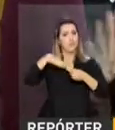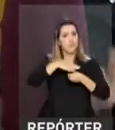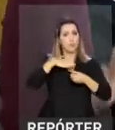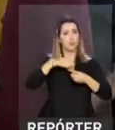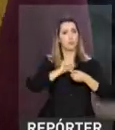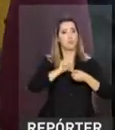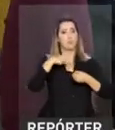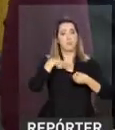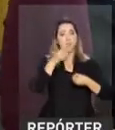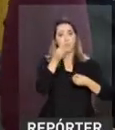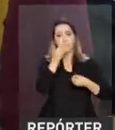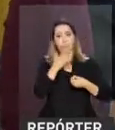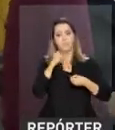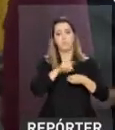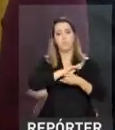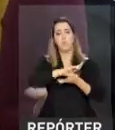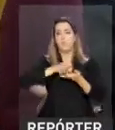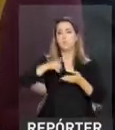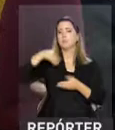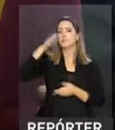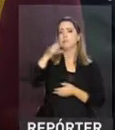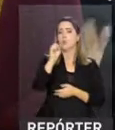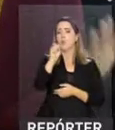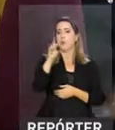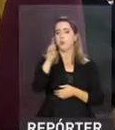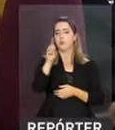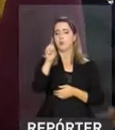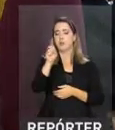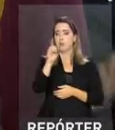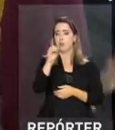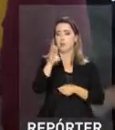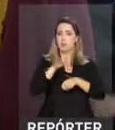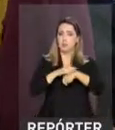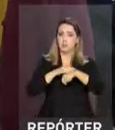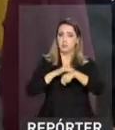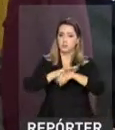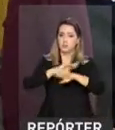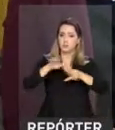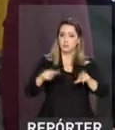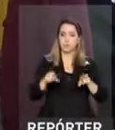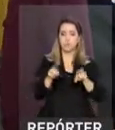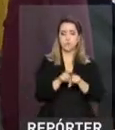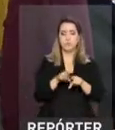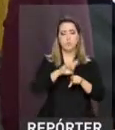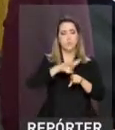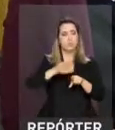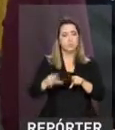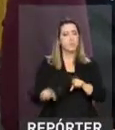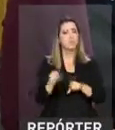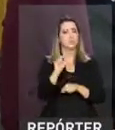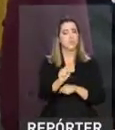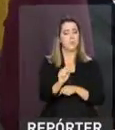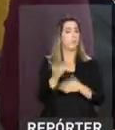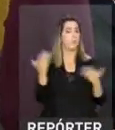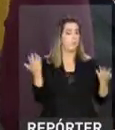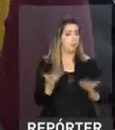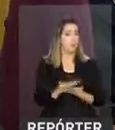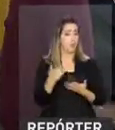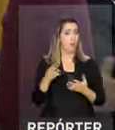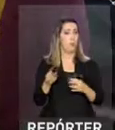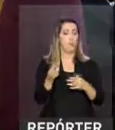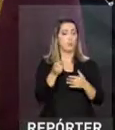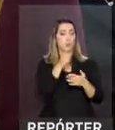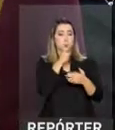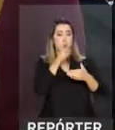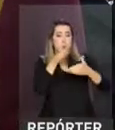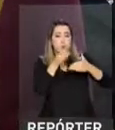valioso pode tratar mais de 80 doenças, como linfomas, leucemias e anemias graves. Hoje, o congelamento